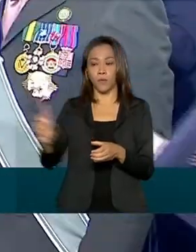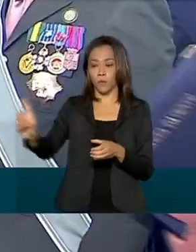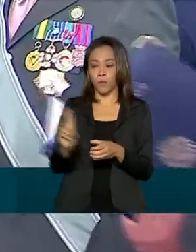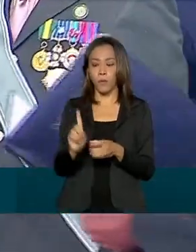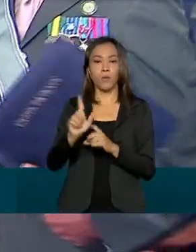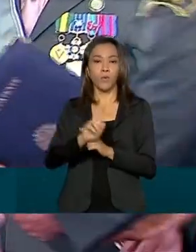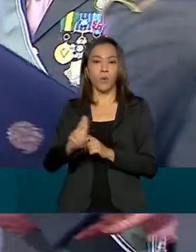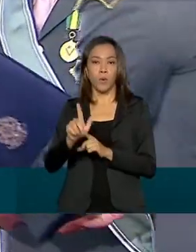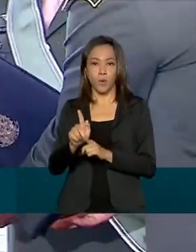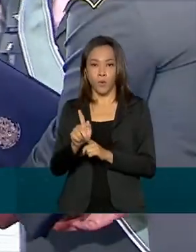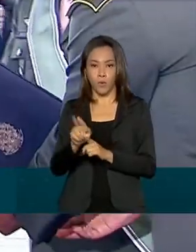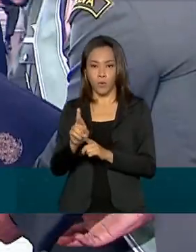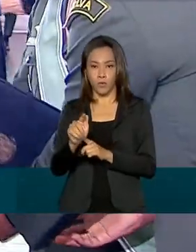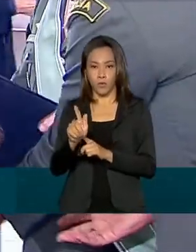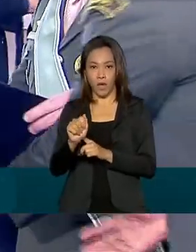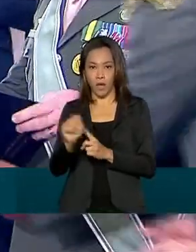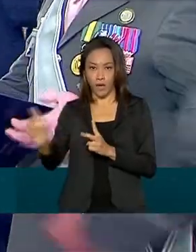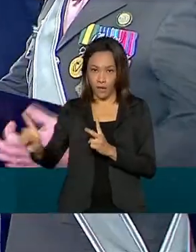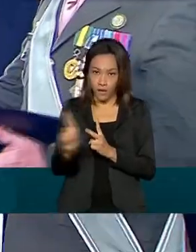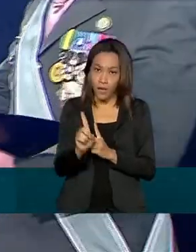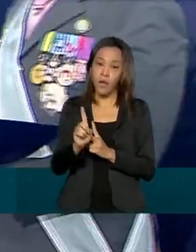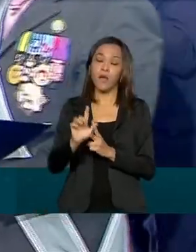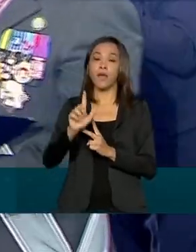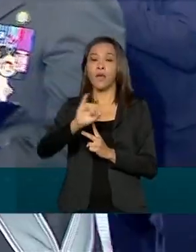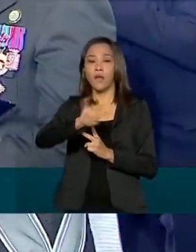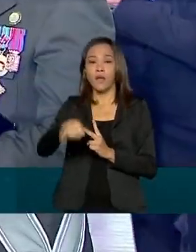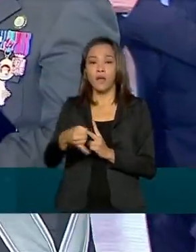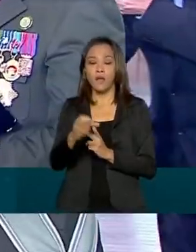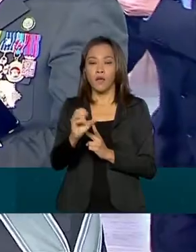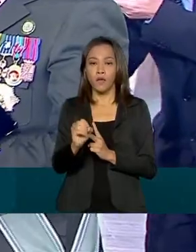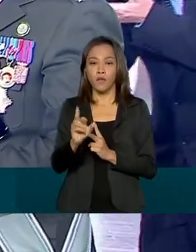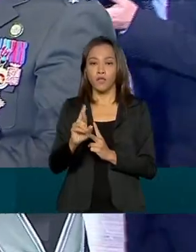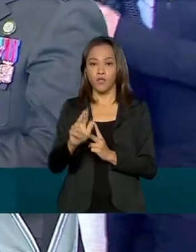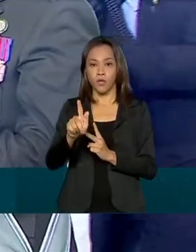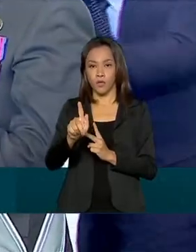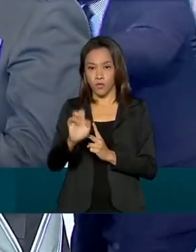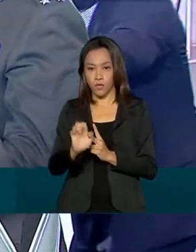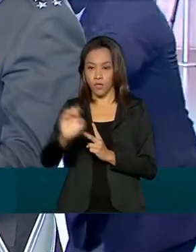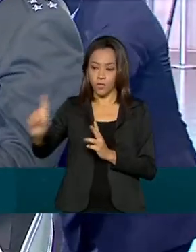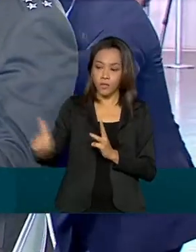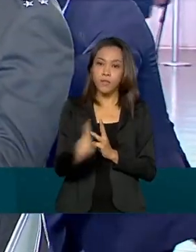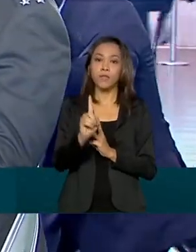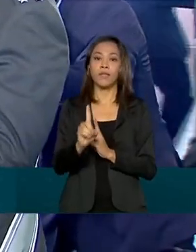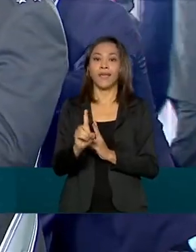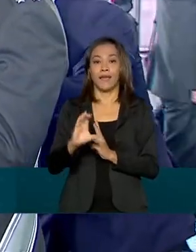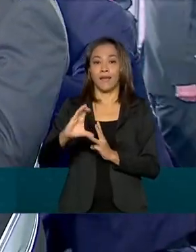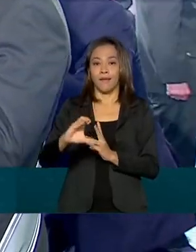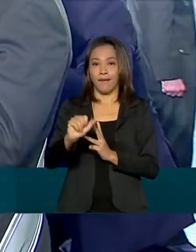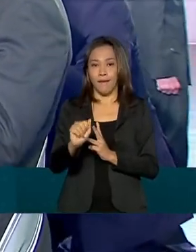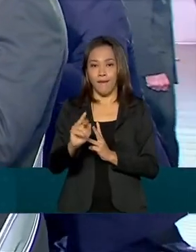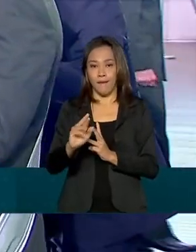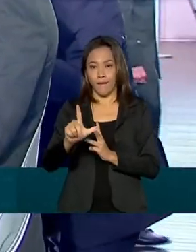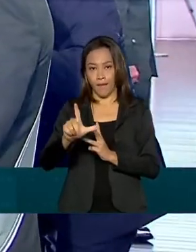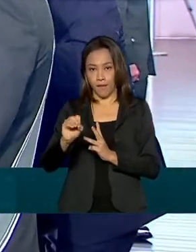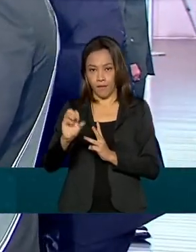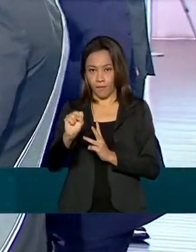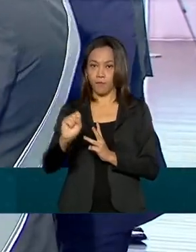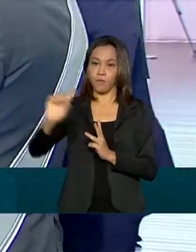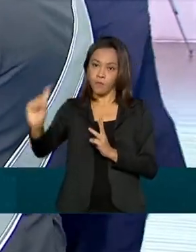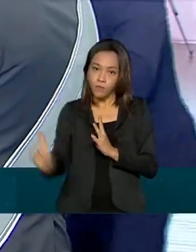louro Braga Jorge Heloísa Abreu Duarte de Almeida Filho Carlos Jorge Rocha Lima